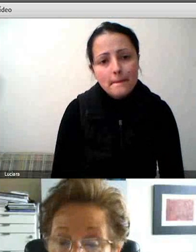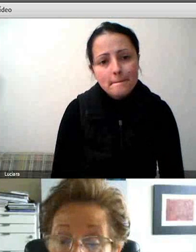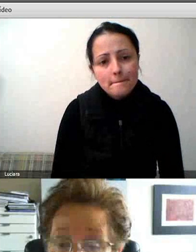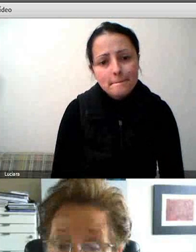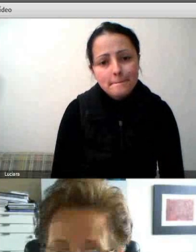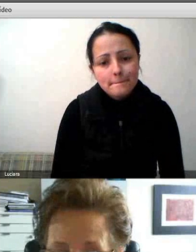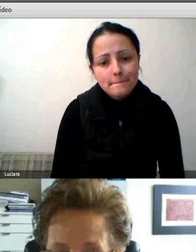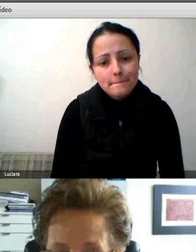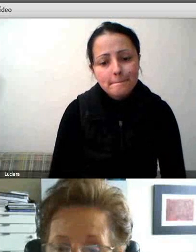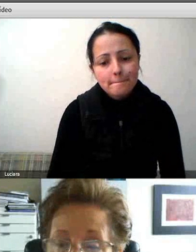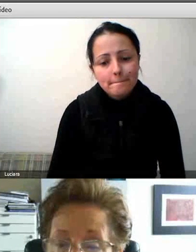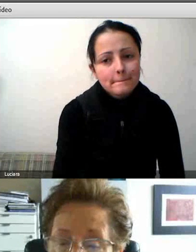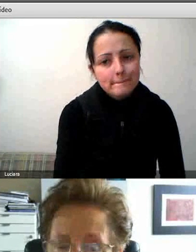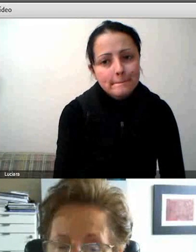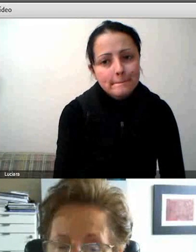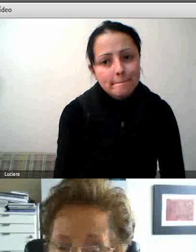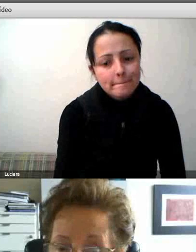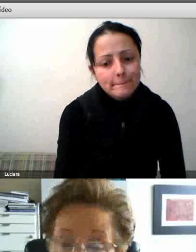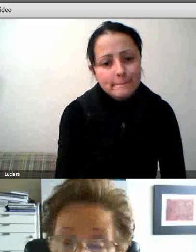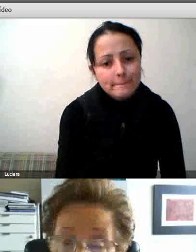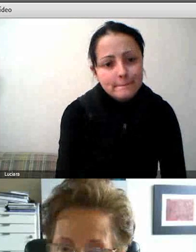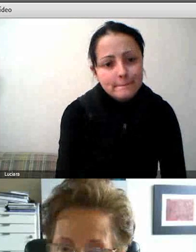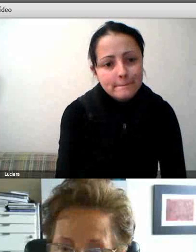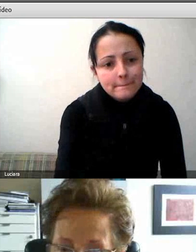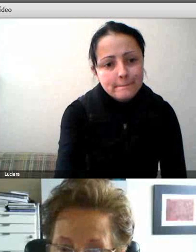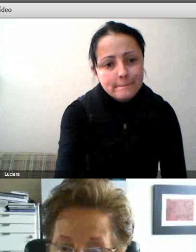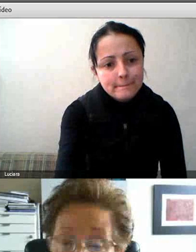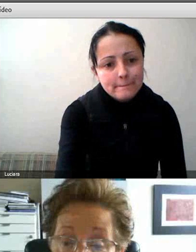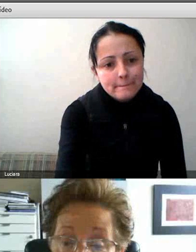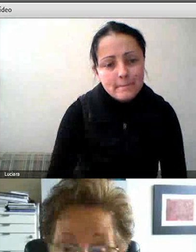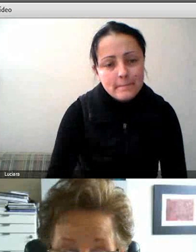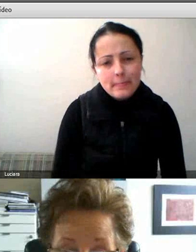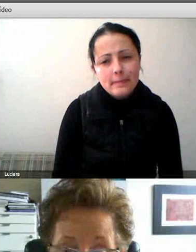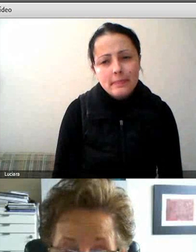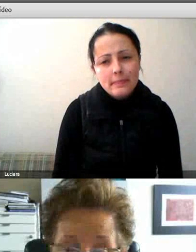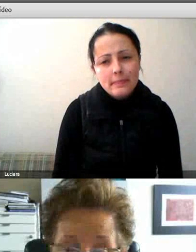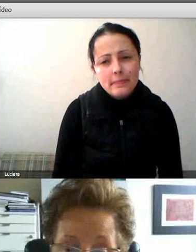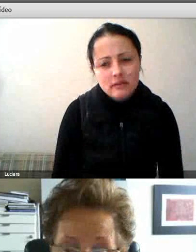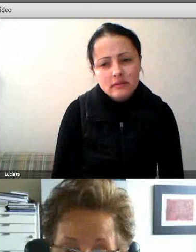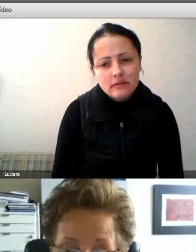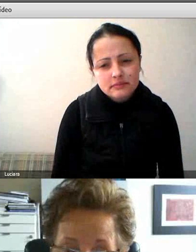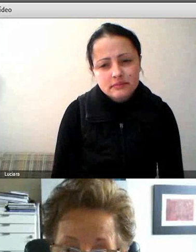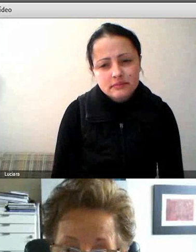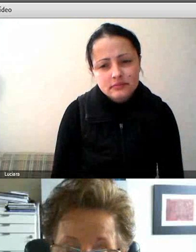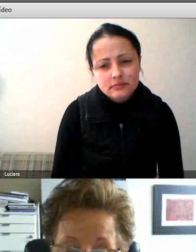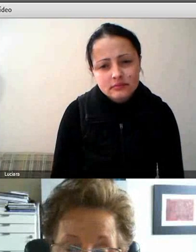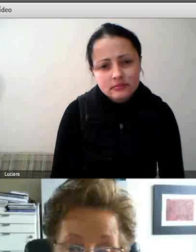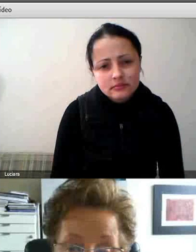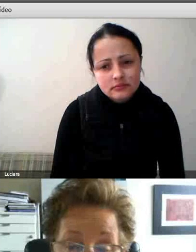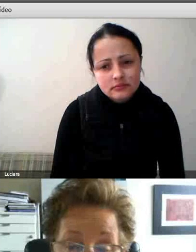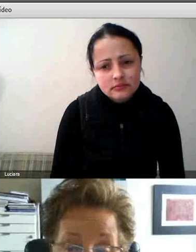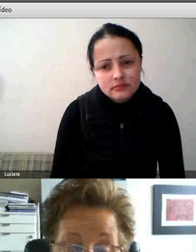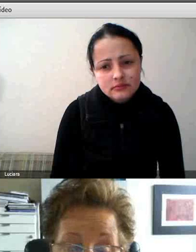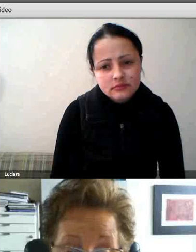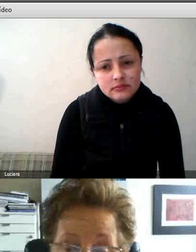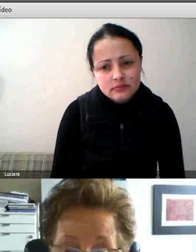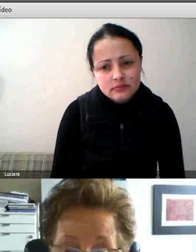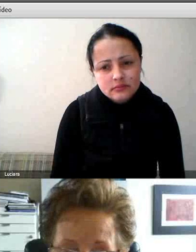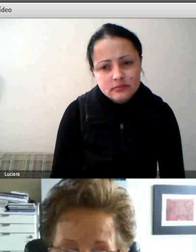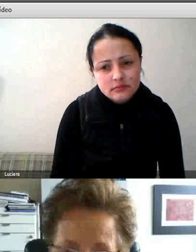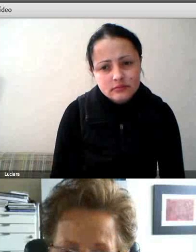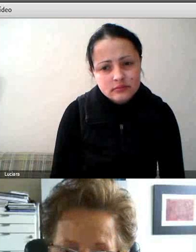um conhecimento que eu aproveito, que me ajuda a desenvolver? Então, que escala